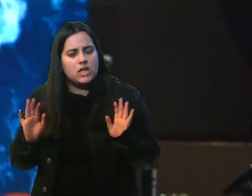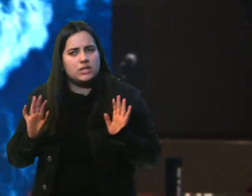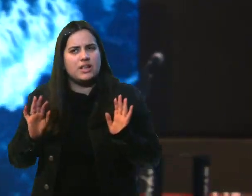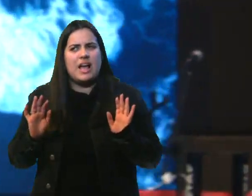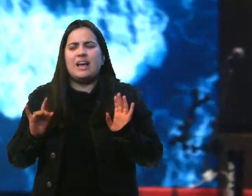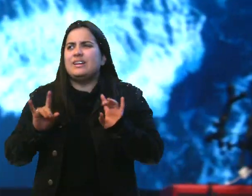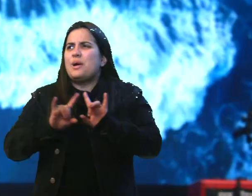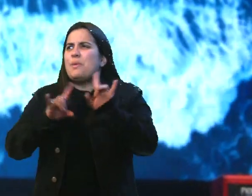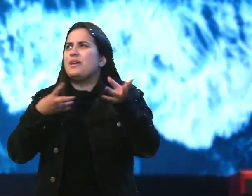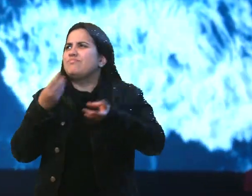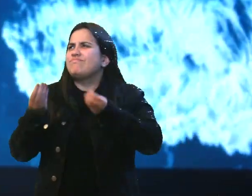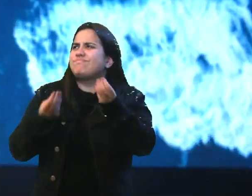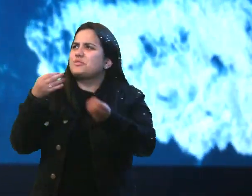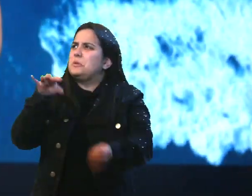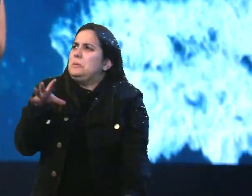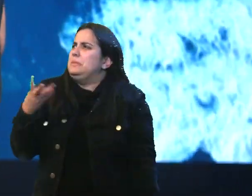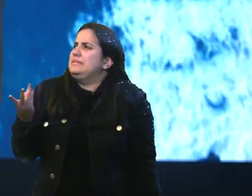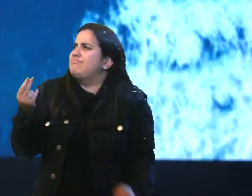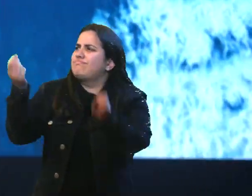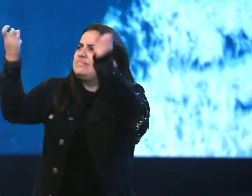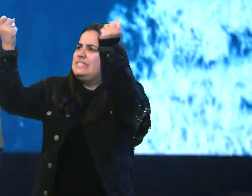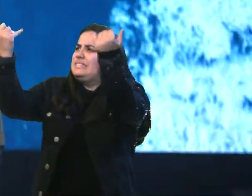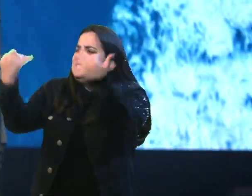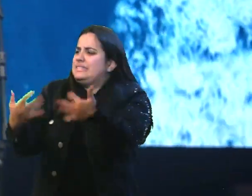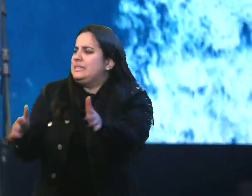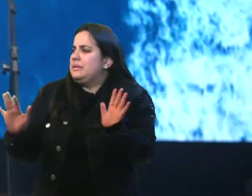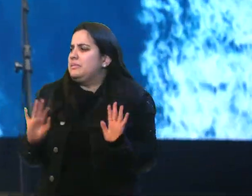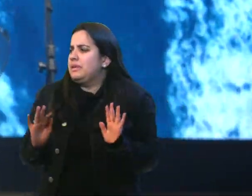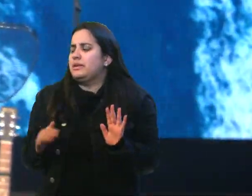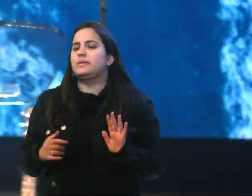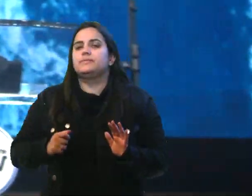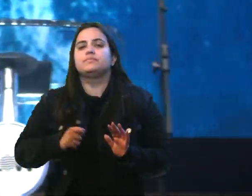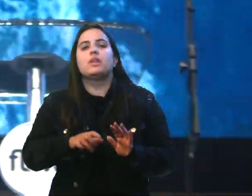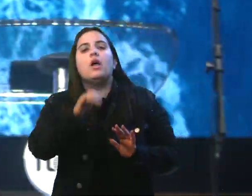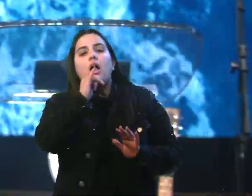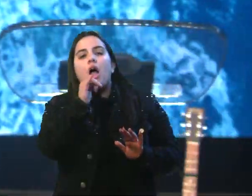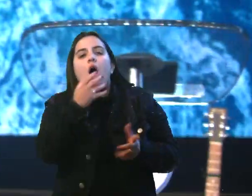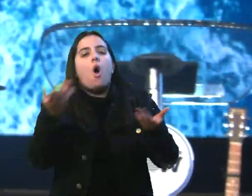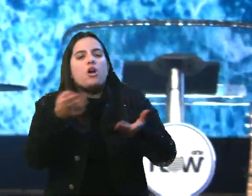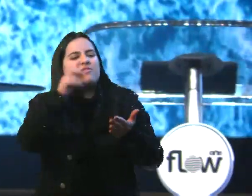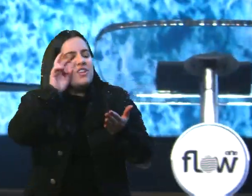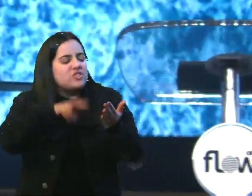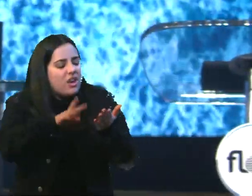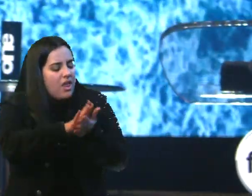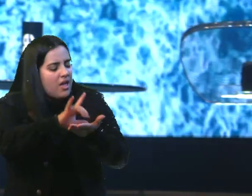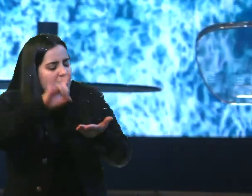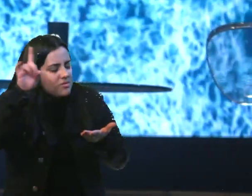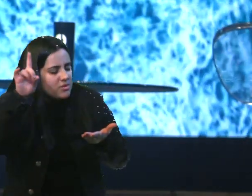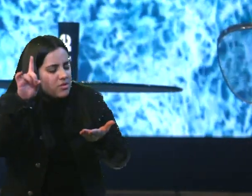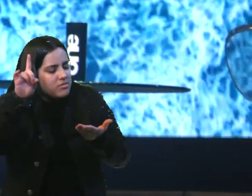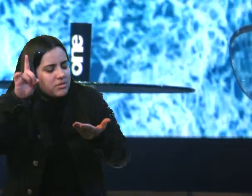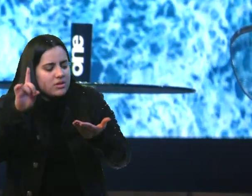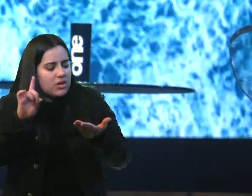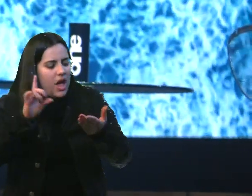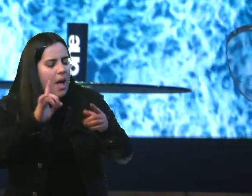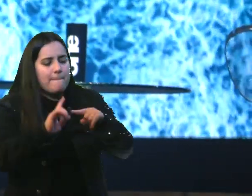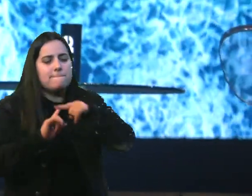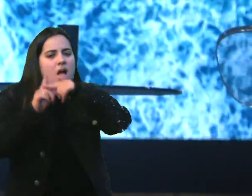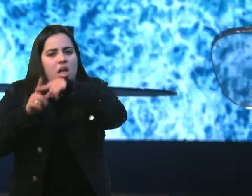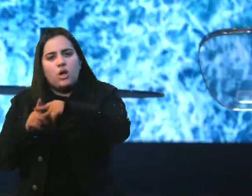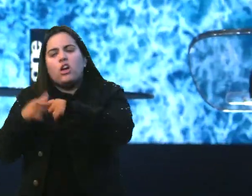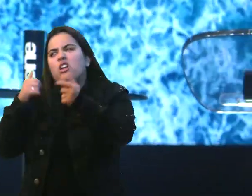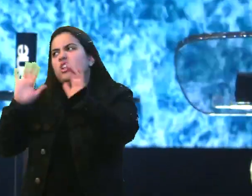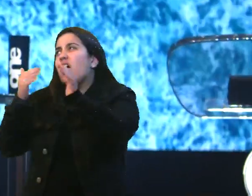Mas para a gente entender melhor isso, não é simplesmente, hoje a gente lê isso, tome a cruz, a gente compara isso diretamente a Jesus.